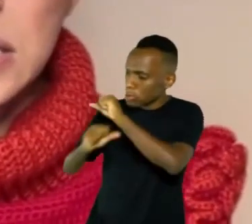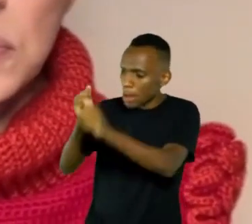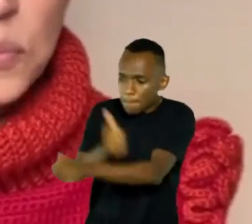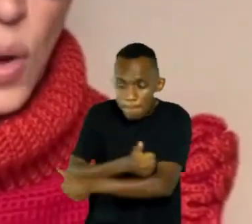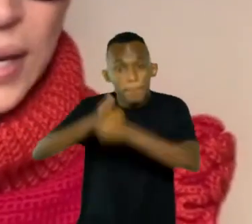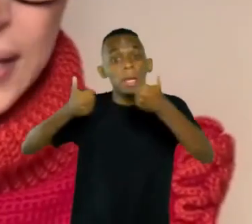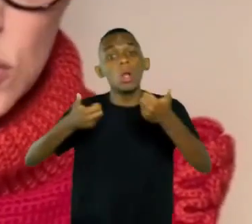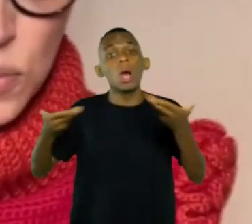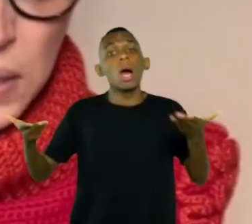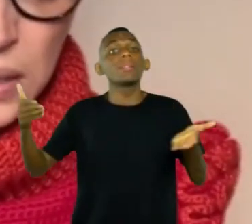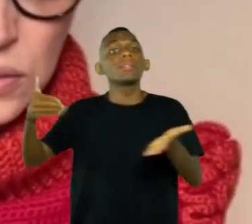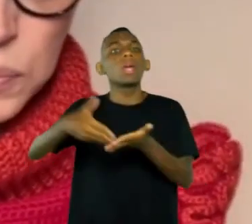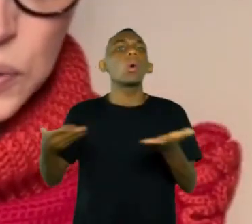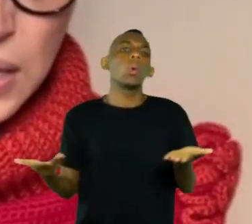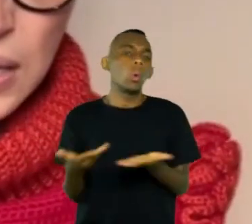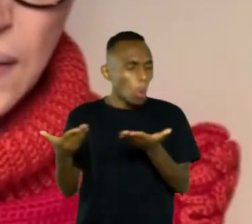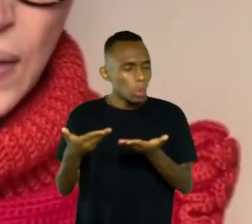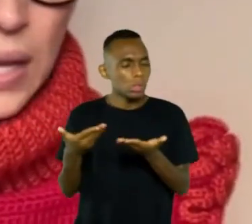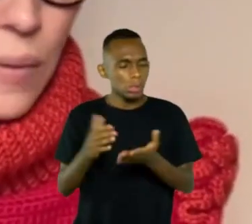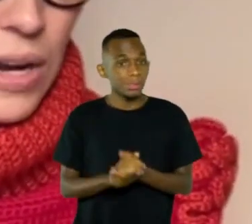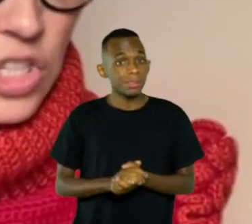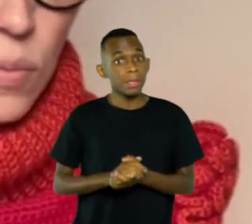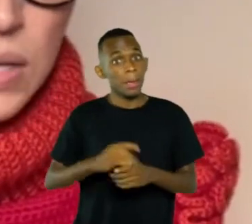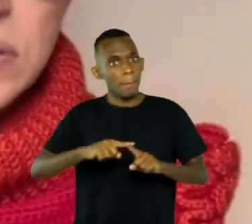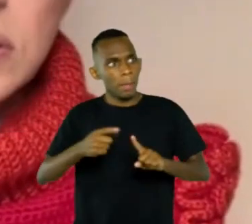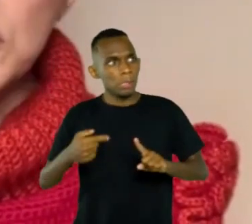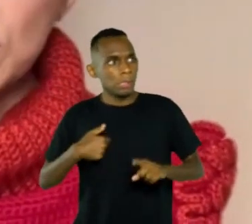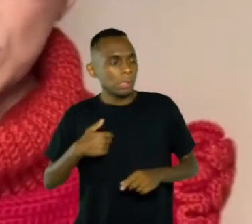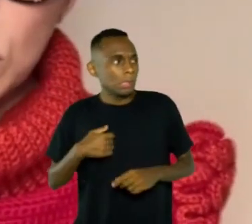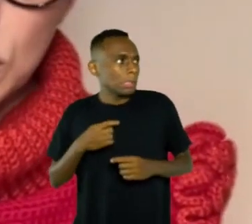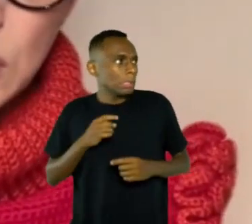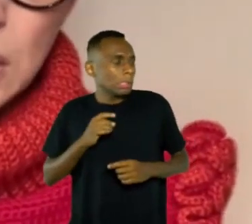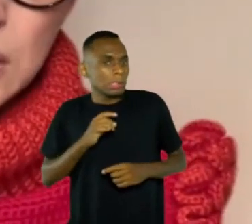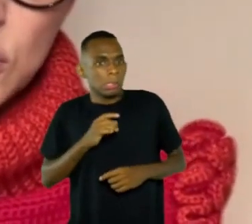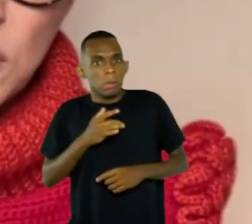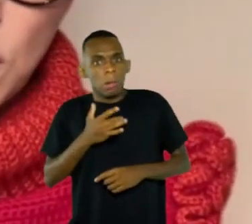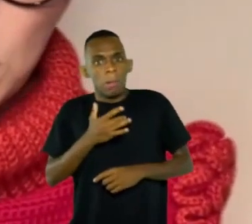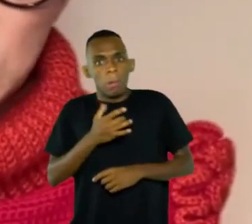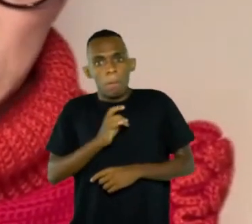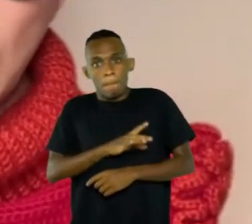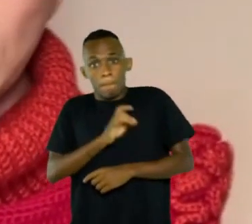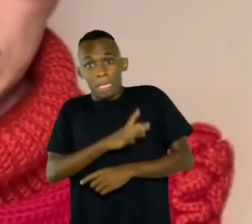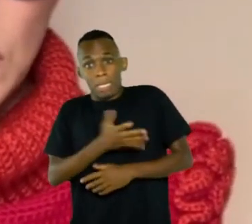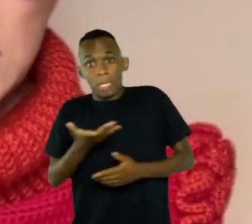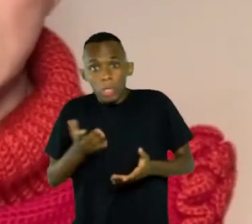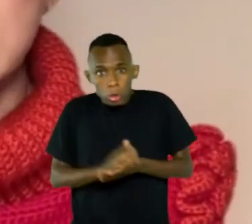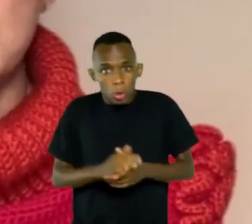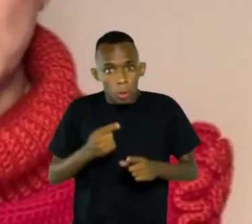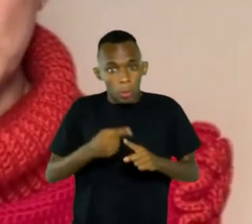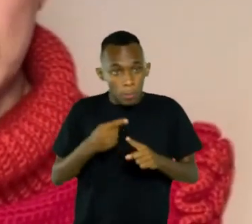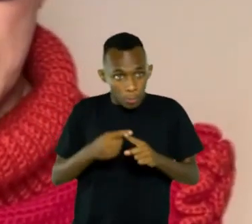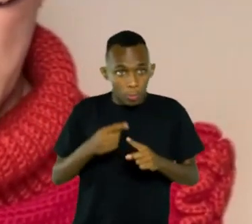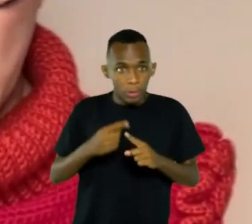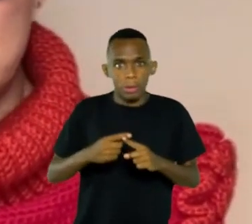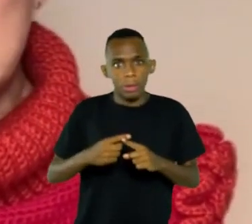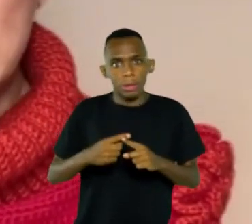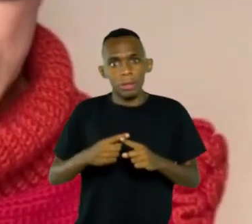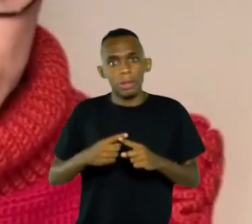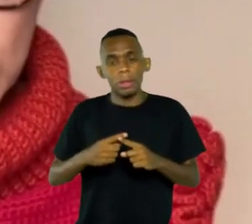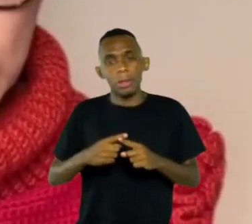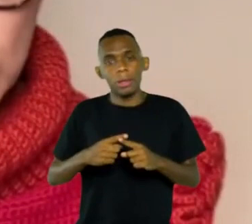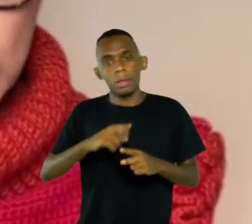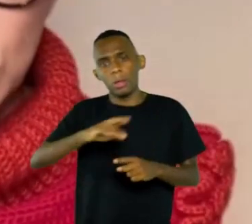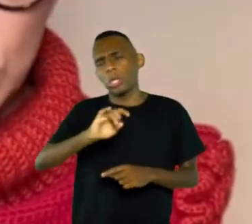trazer isso, morrendo de medo, porque eu acho que é um livro sobre o luto, de uma forma geral, não é só sobre o luto da morte,